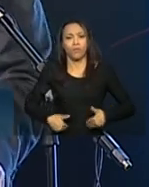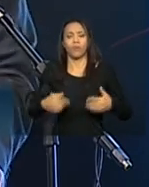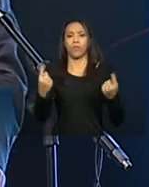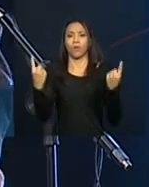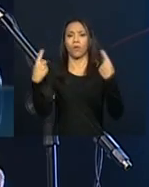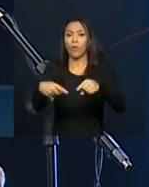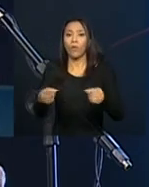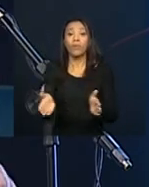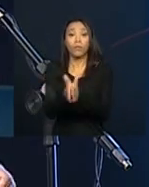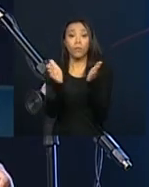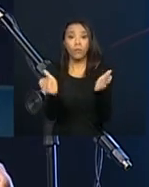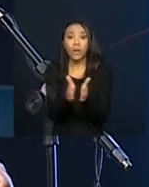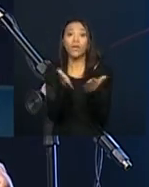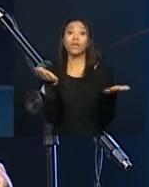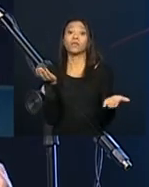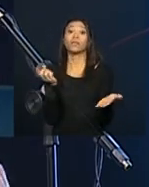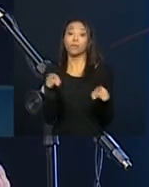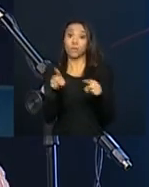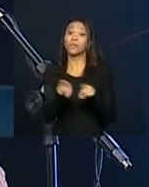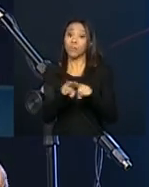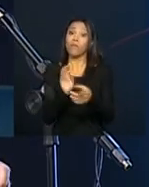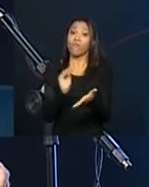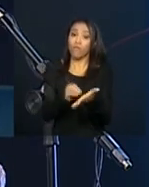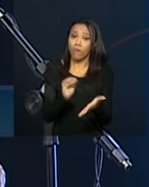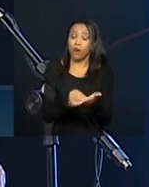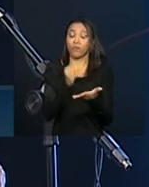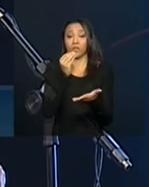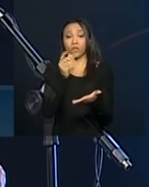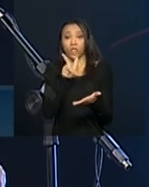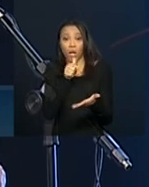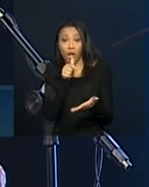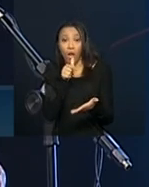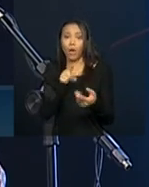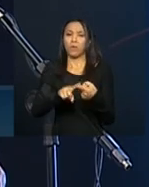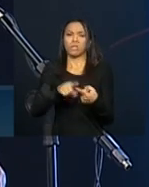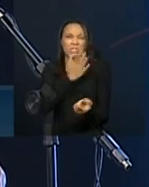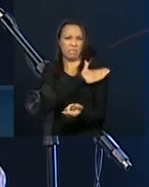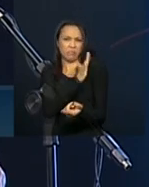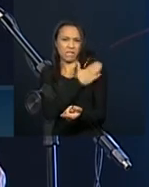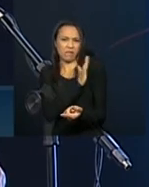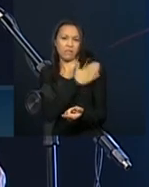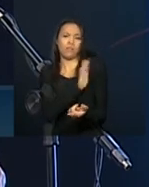a falta de água, contra a discriminação de gênero, etc.,